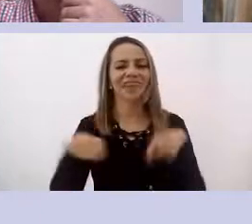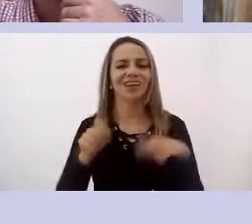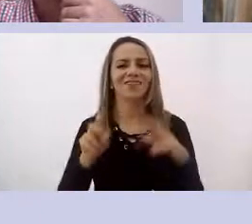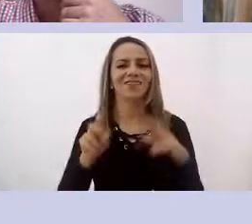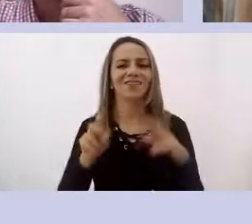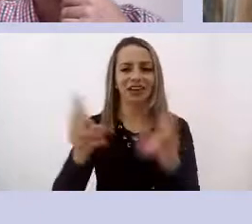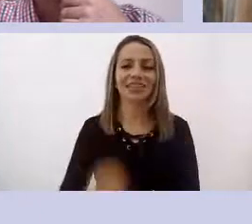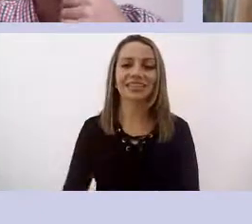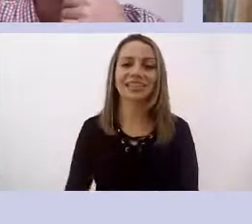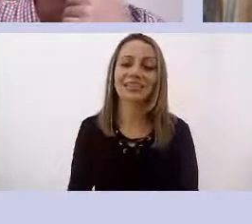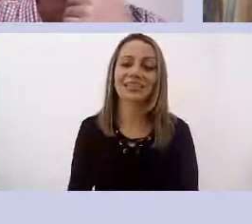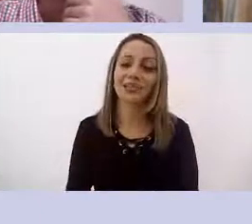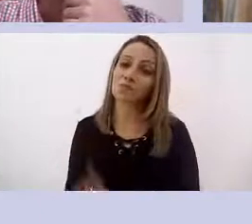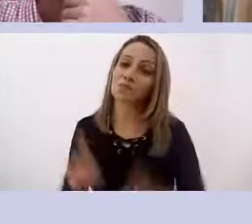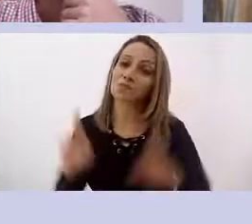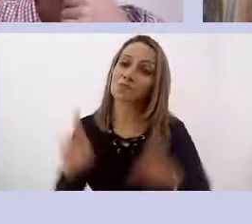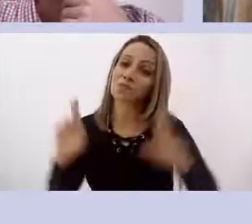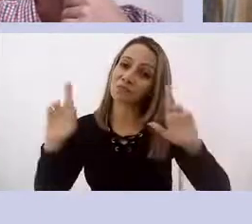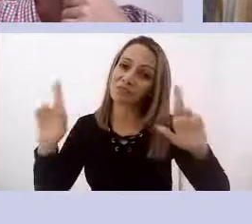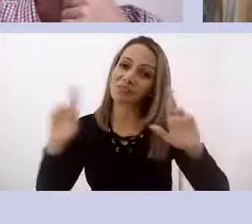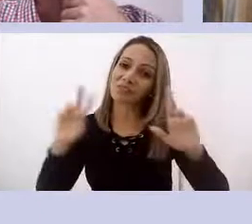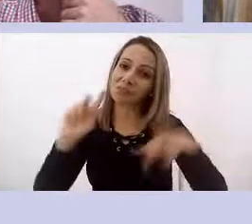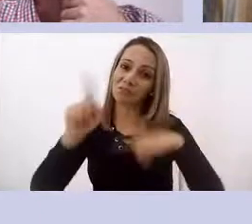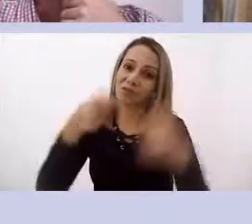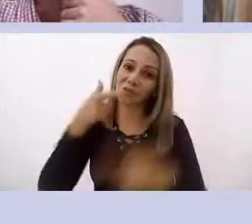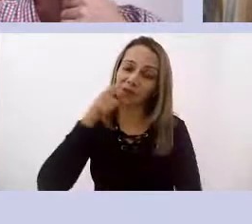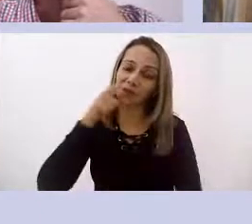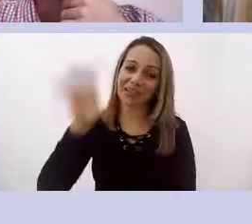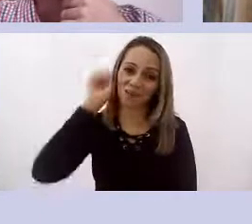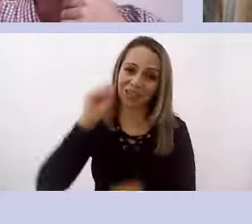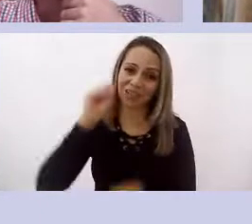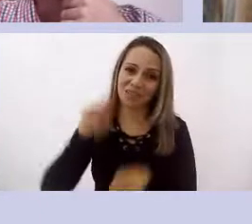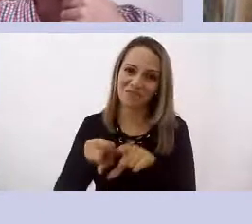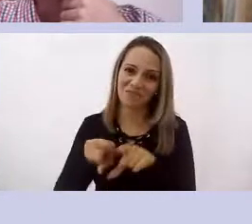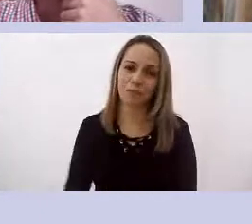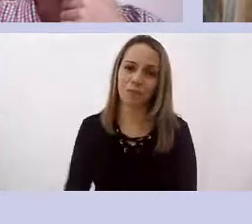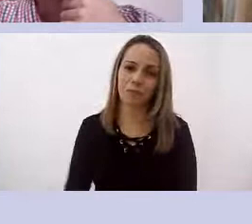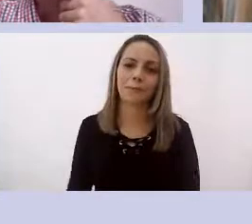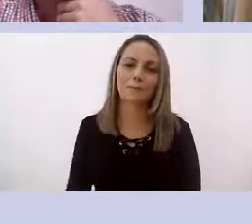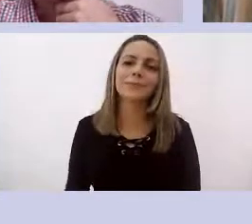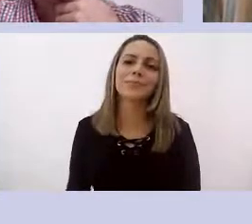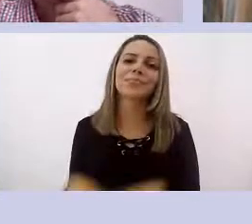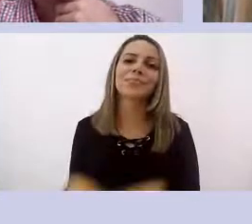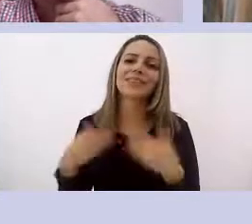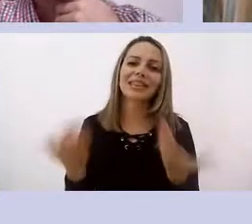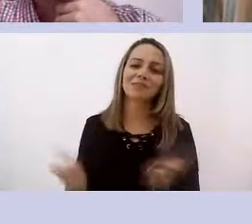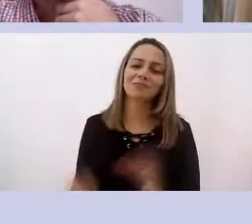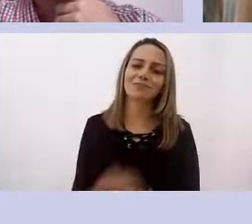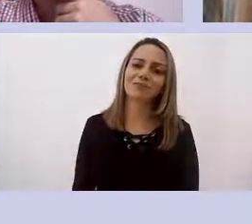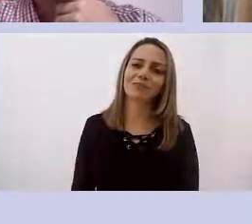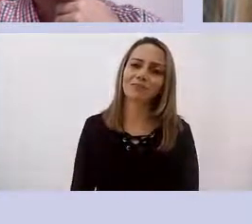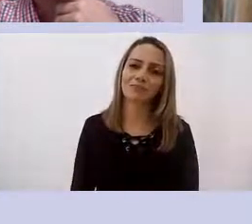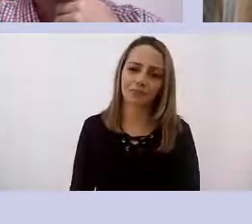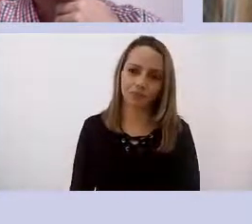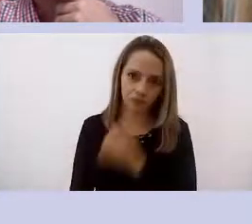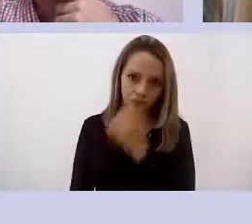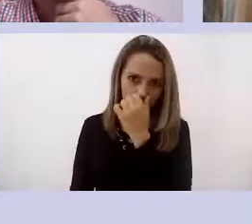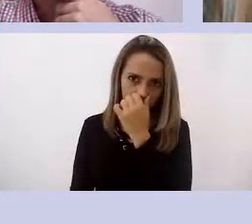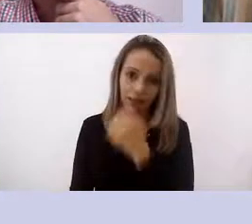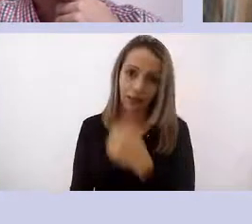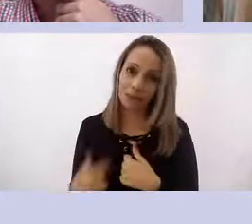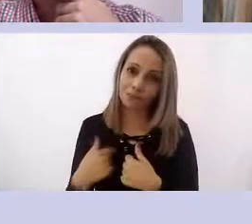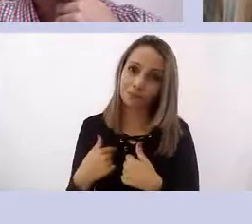Espero que vocês tenham... Aqui, eu gostaria de... Né, eu sei que